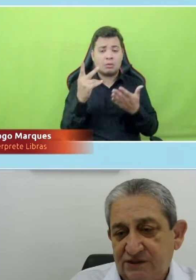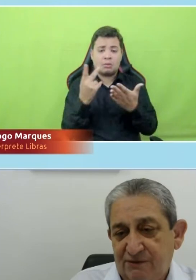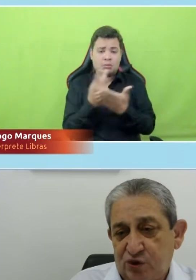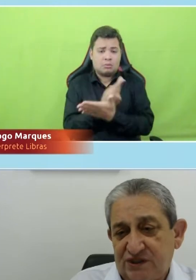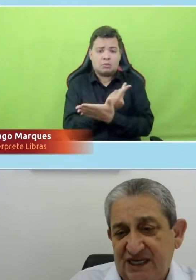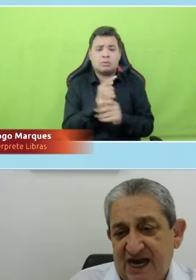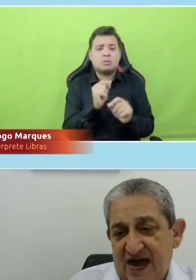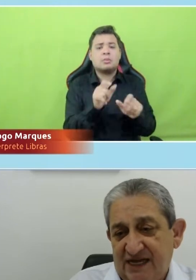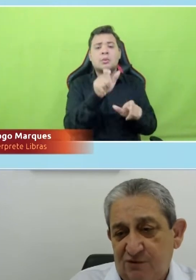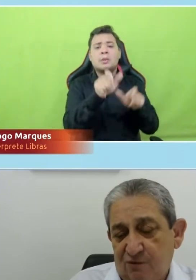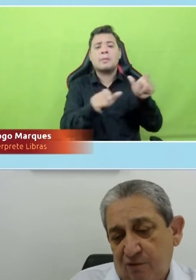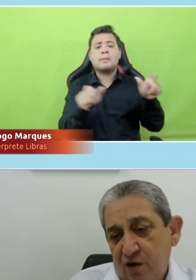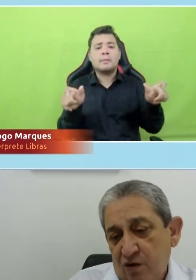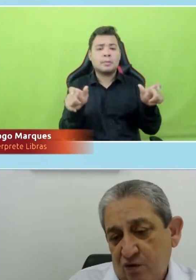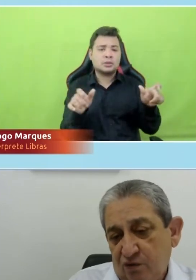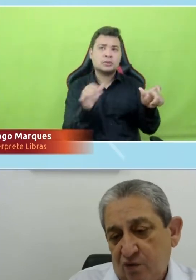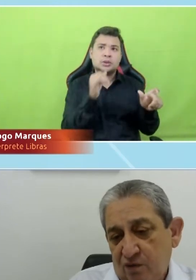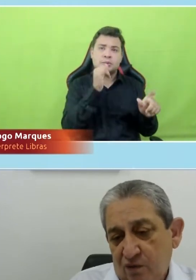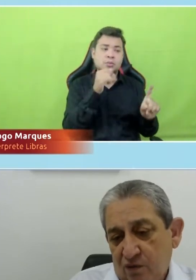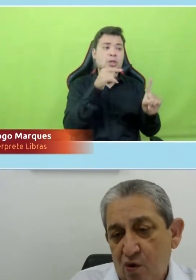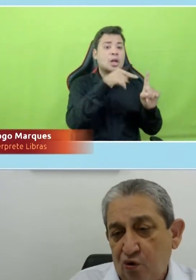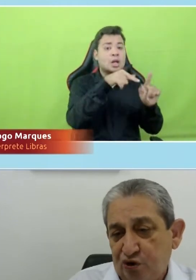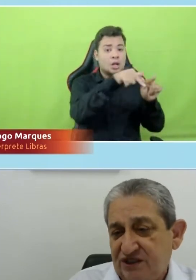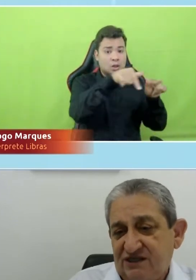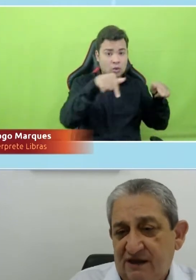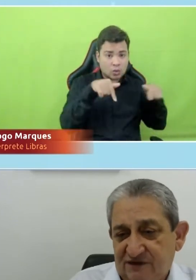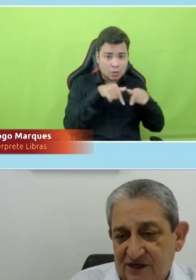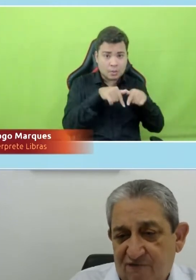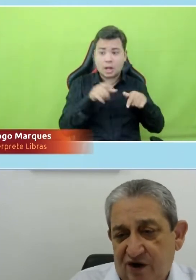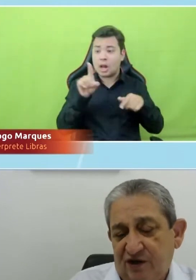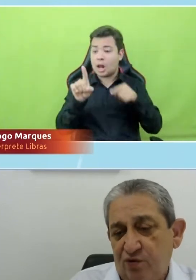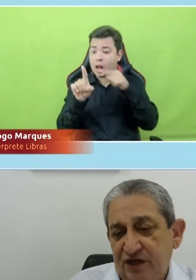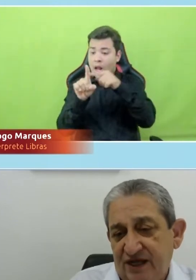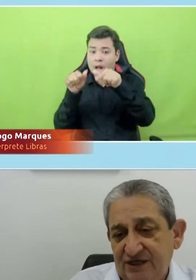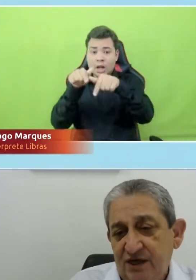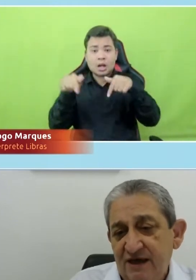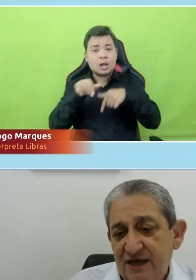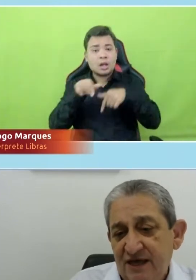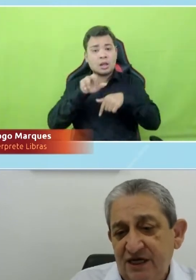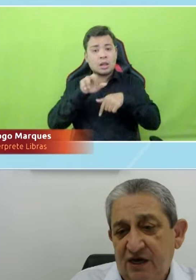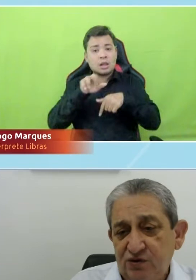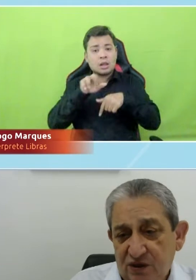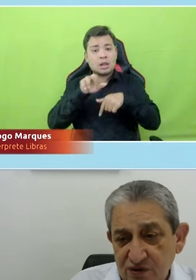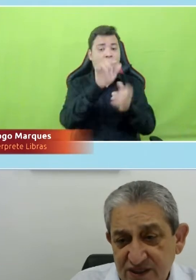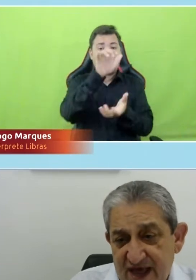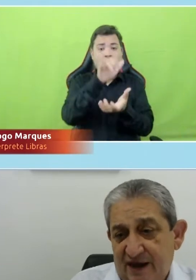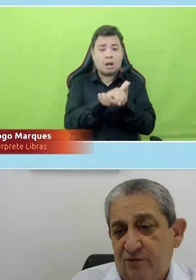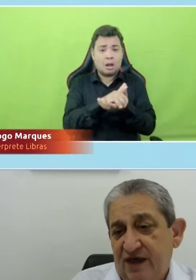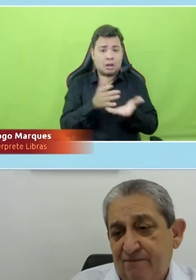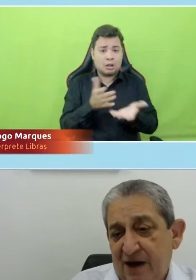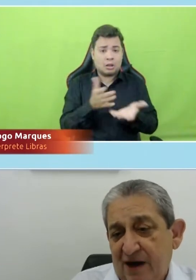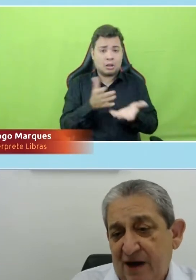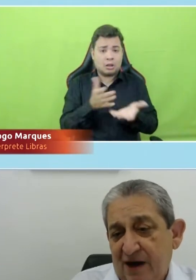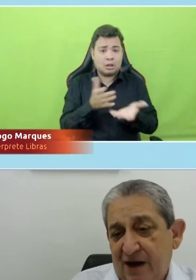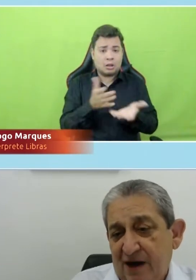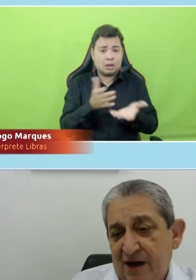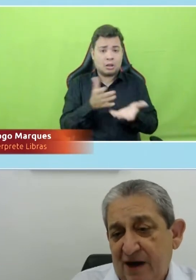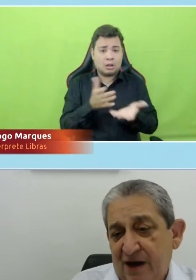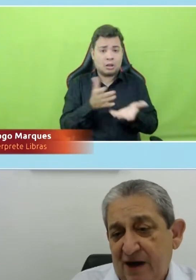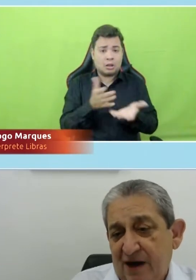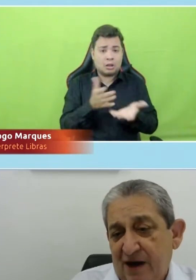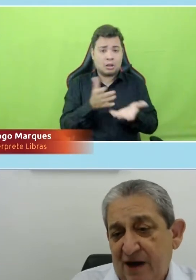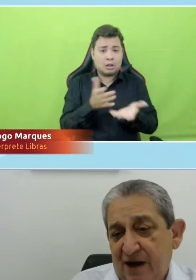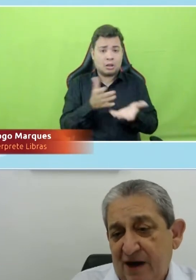as pessoas se casam com outras que são fora da comunidade e que não se consideram, né?